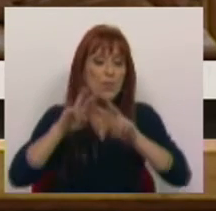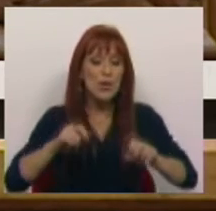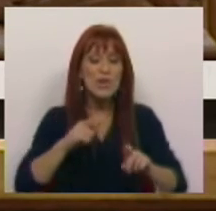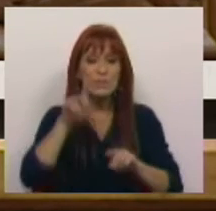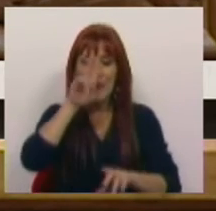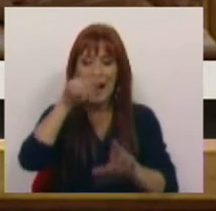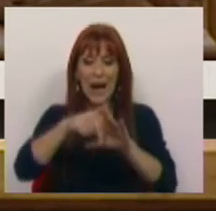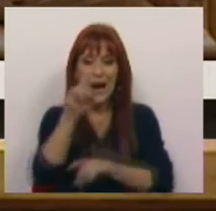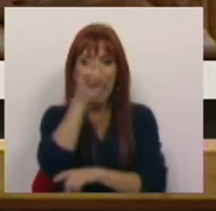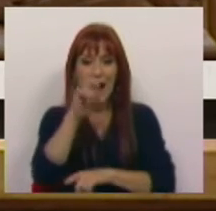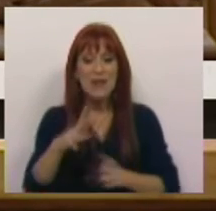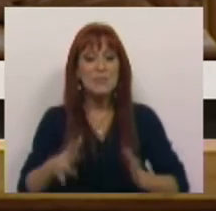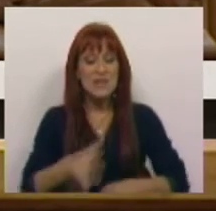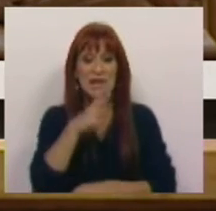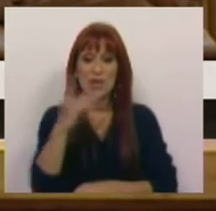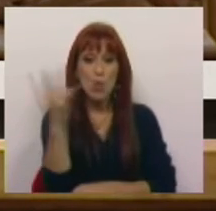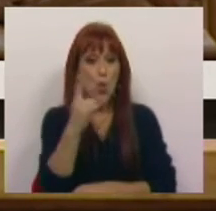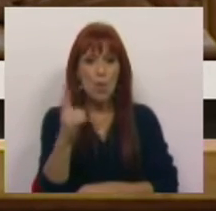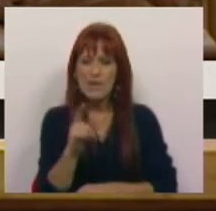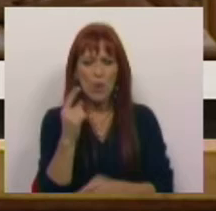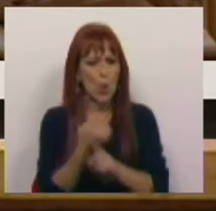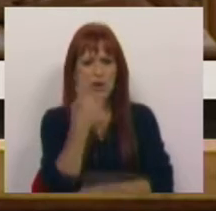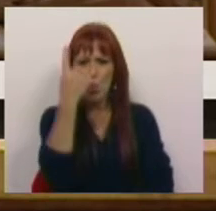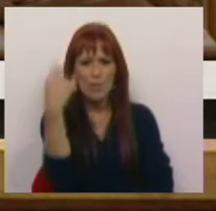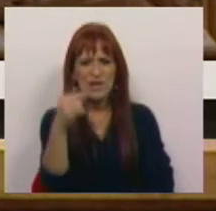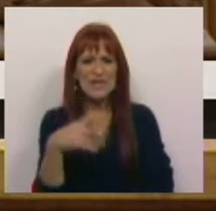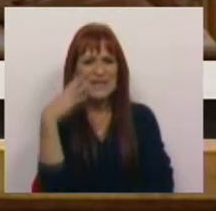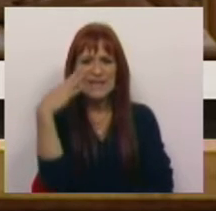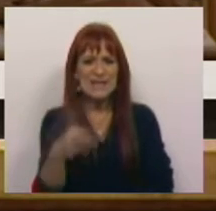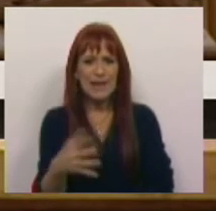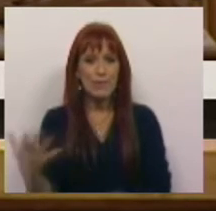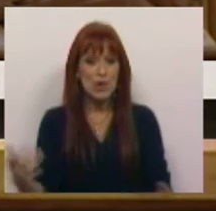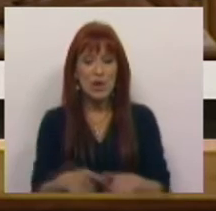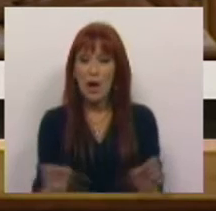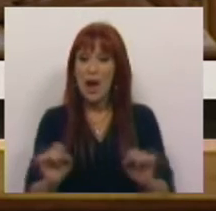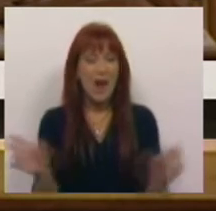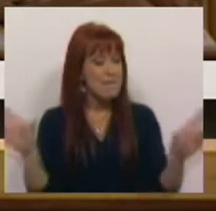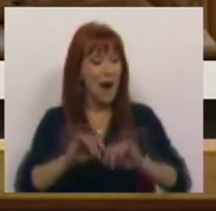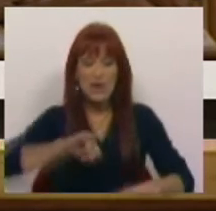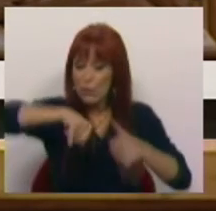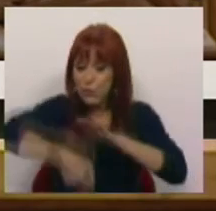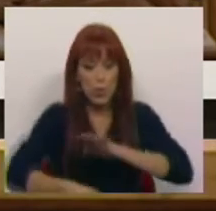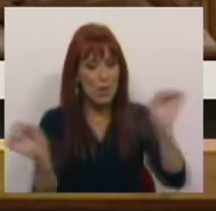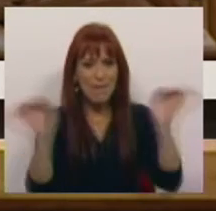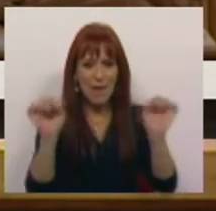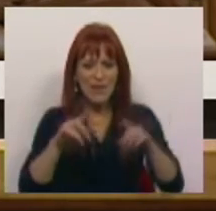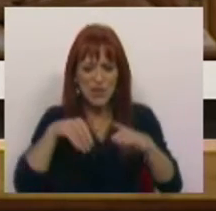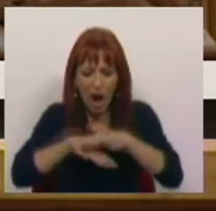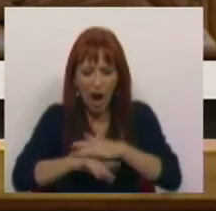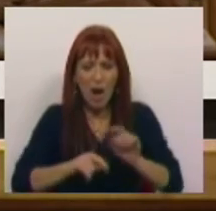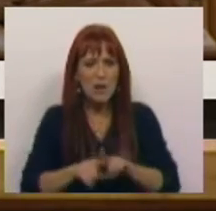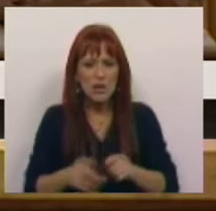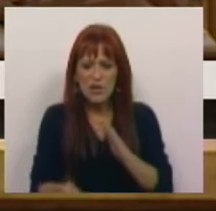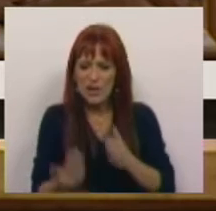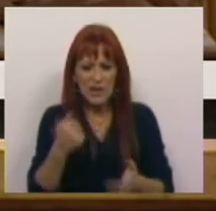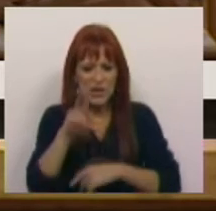exploração de petróleo e gás deve dizer uma só coisa, muito simples. Nem mais um furo. As reservas não